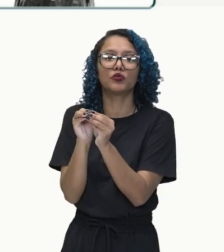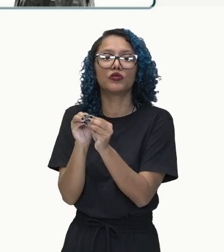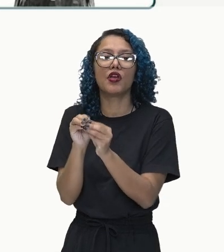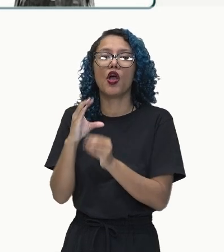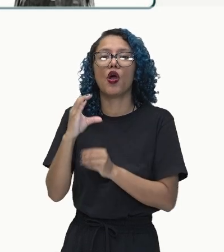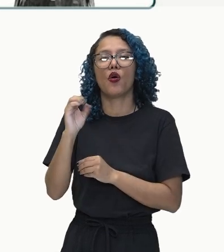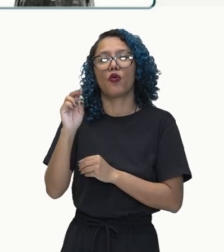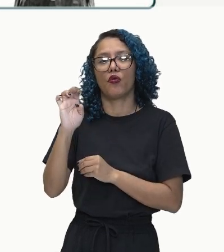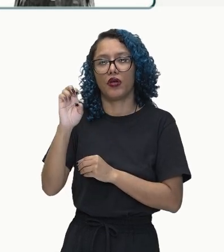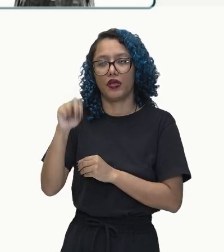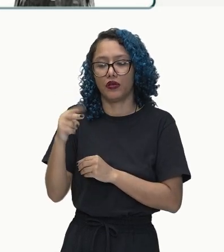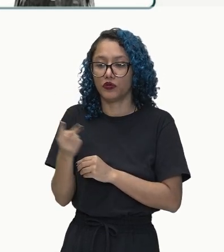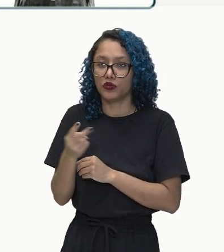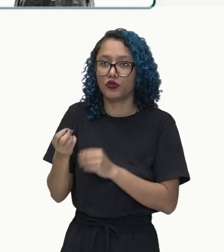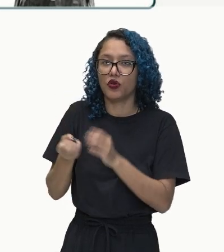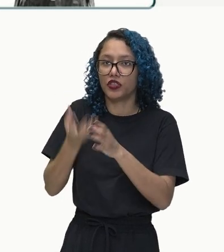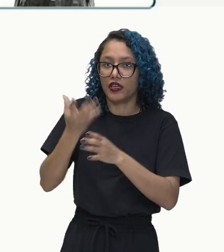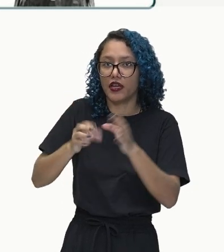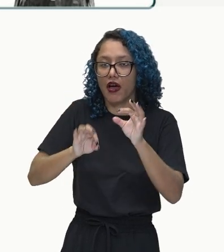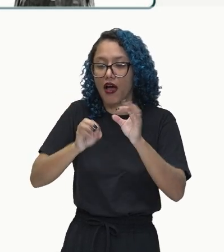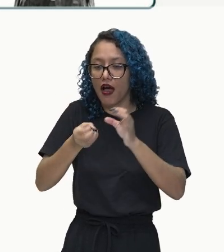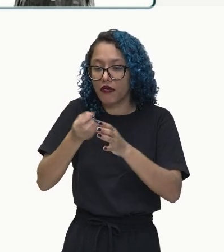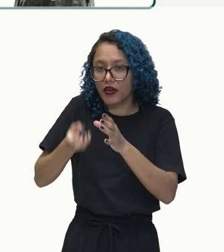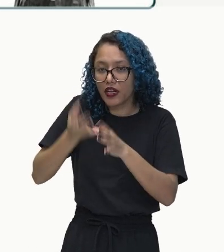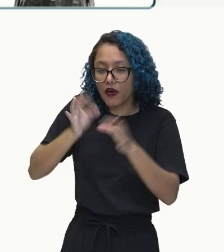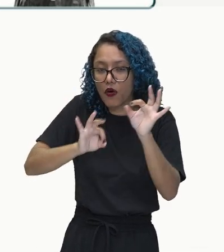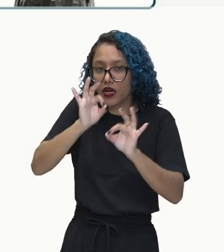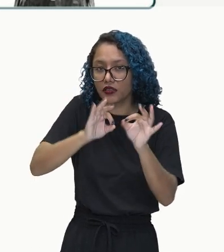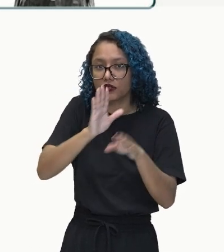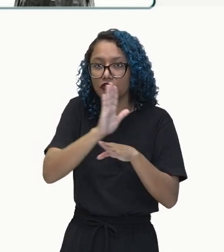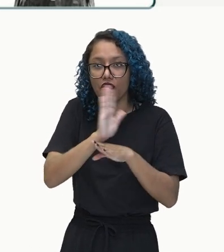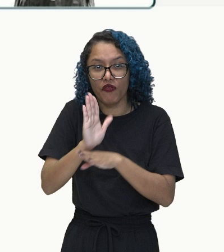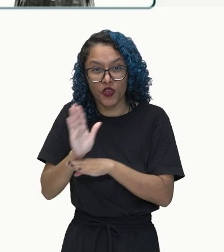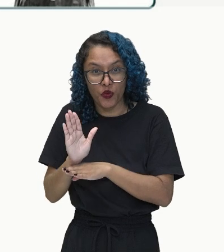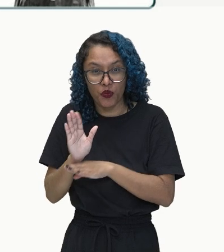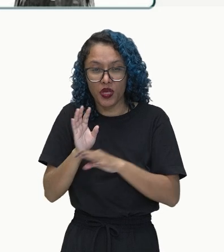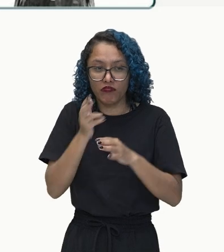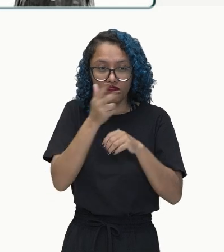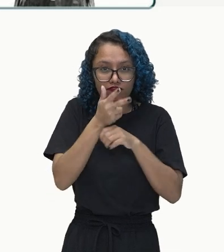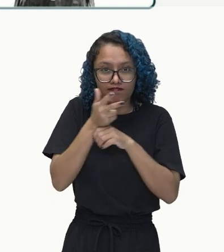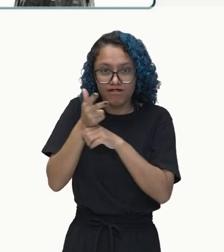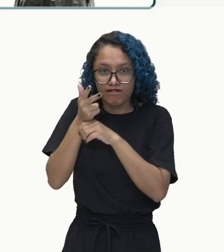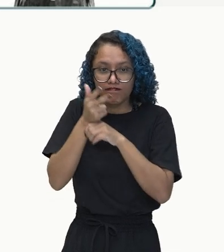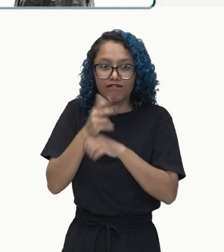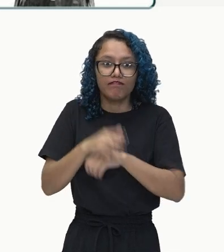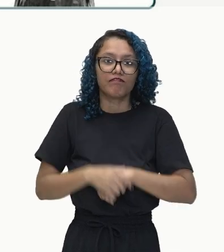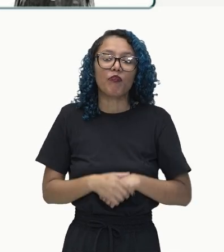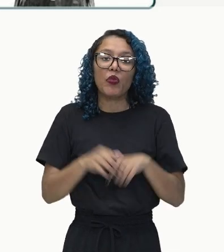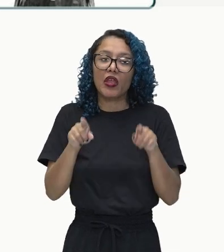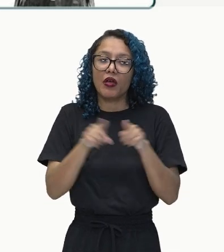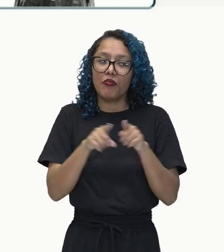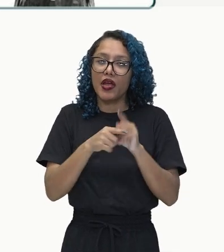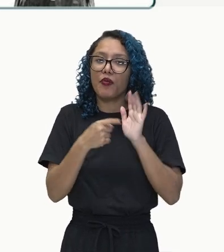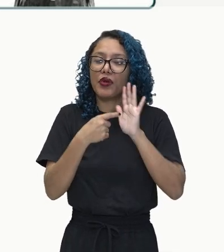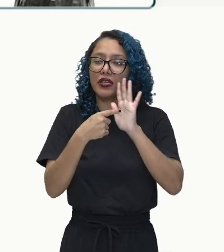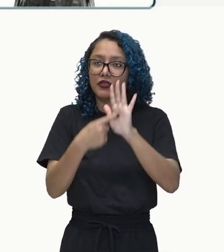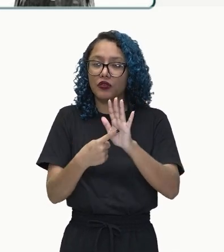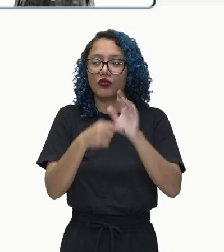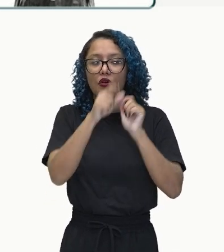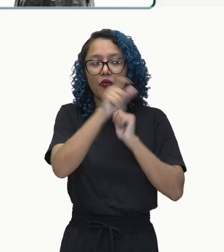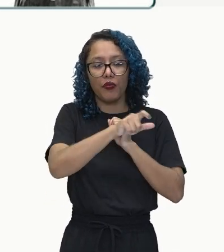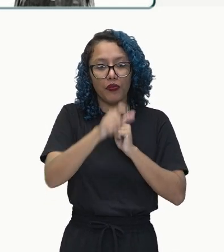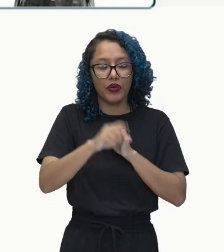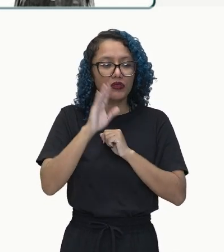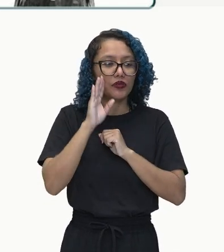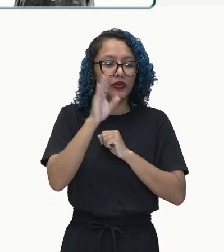filme. Ele apresentou aí os atores, apresentou a sinopse do filme, apresentou